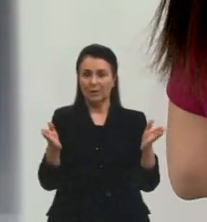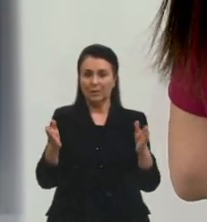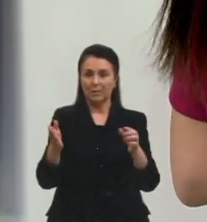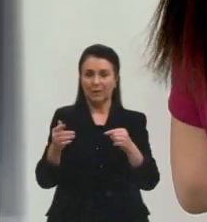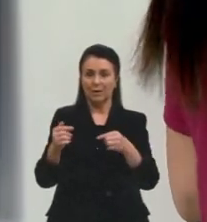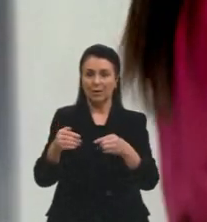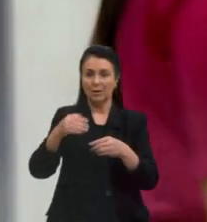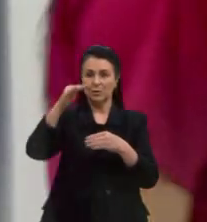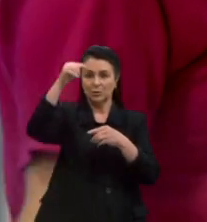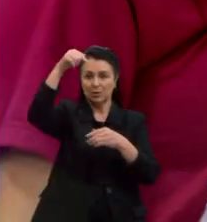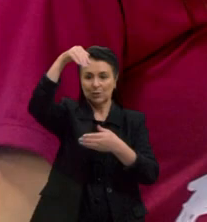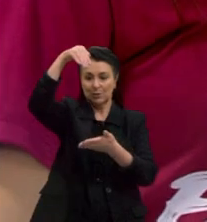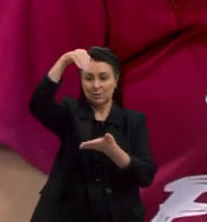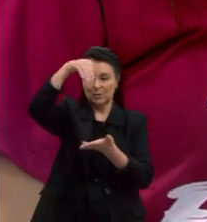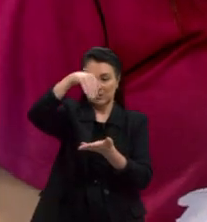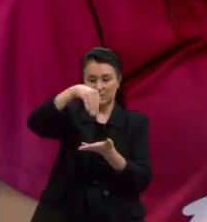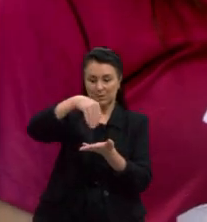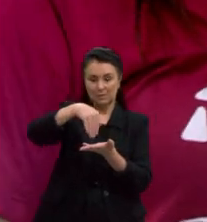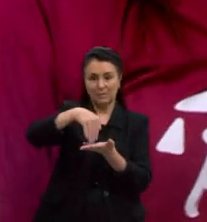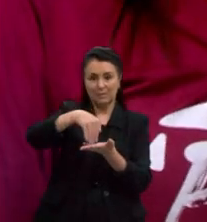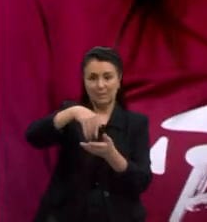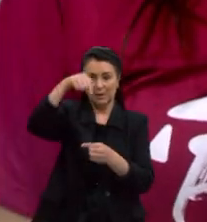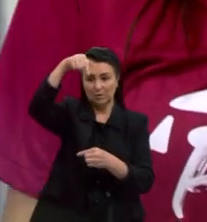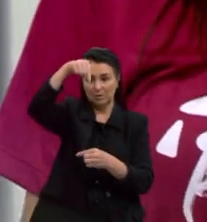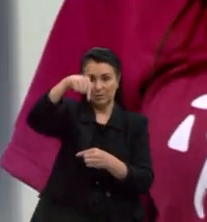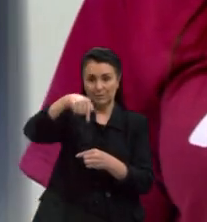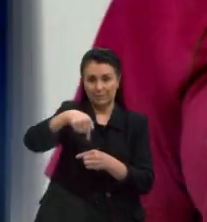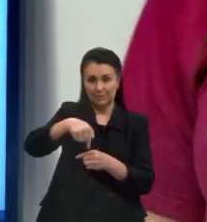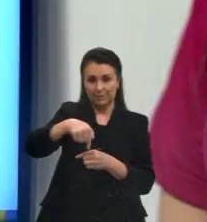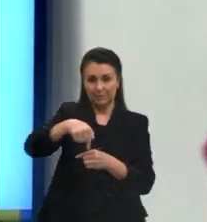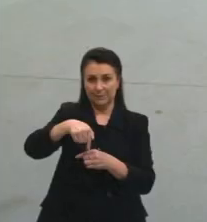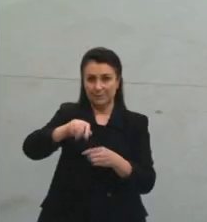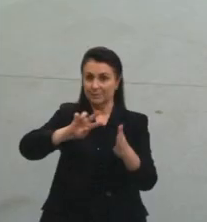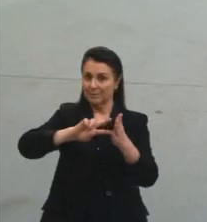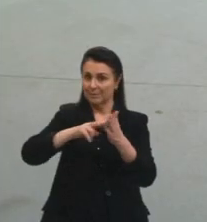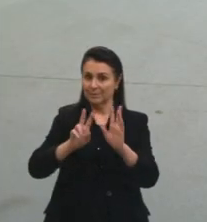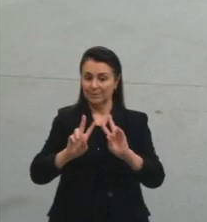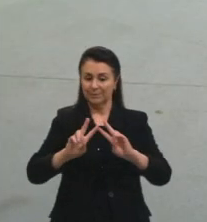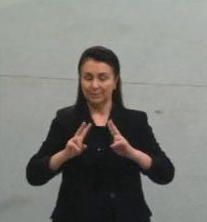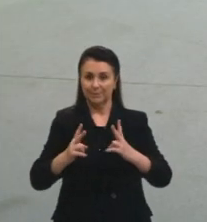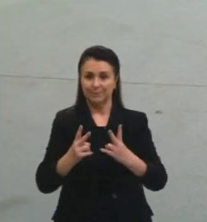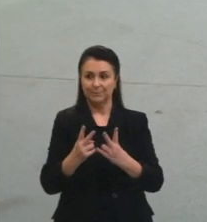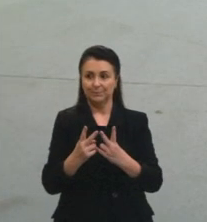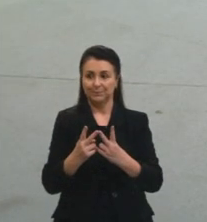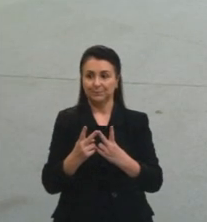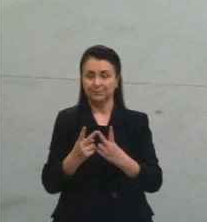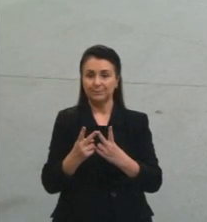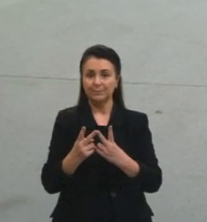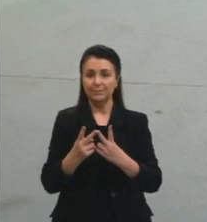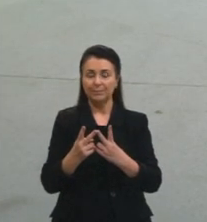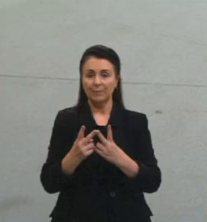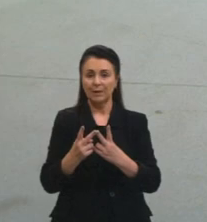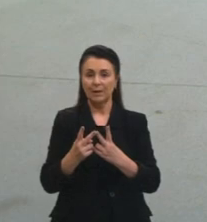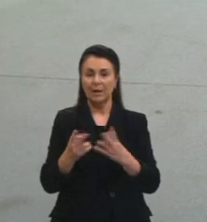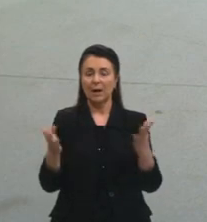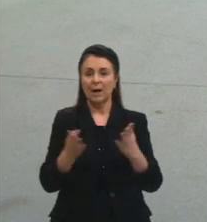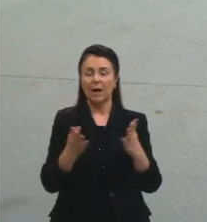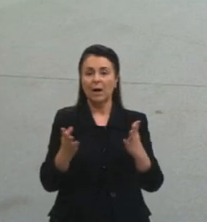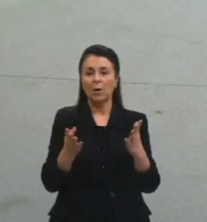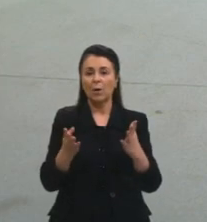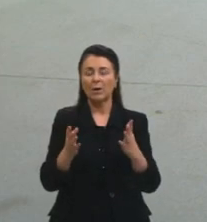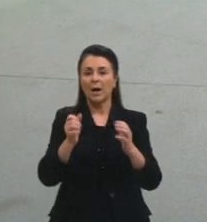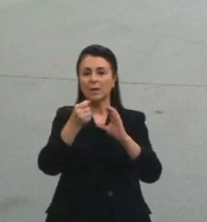para baixo Ok Isso é meu volume 1 e as propriedades